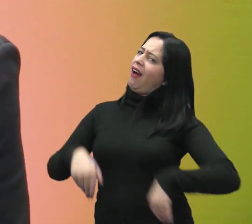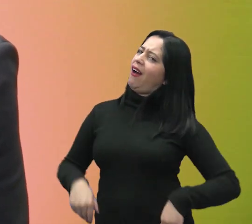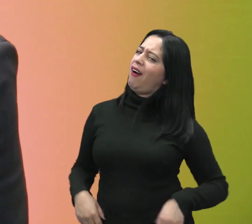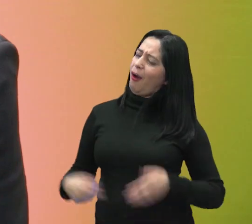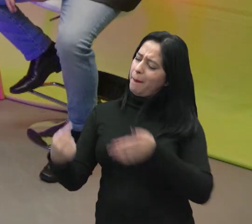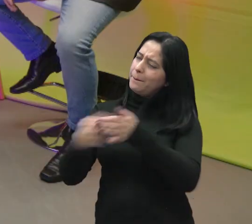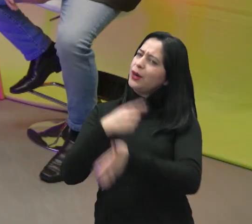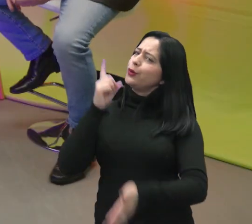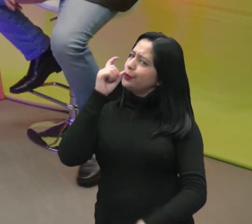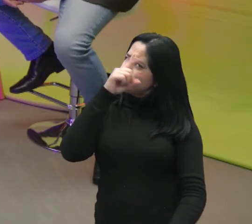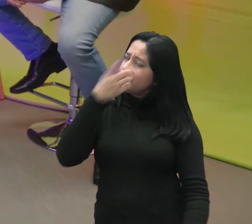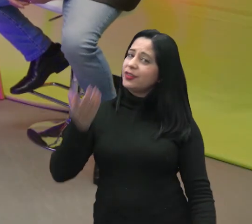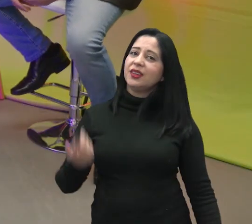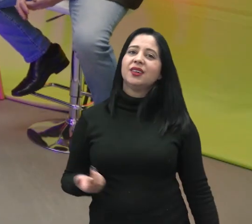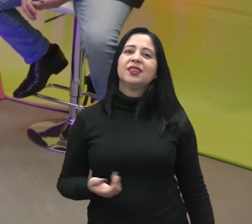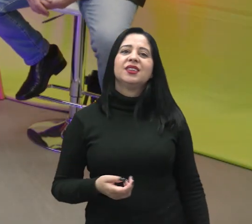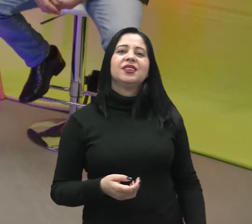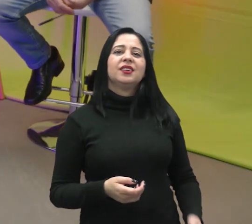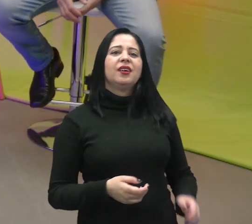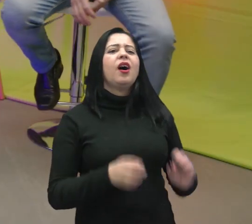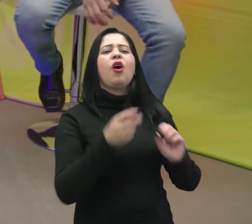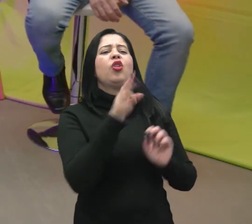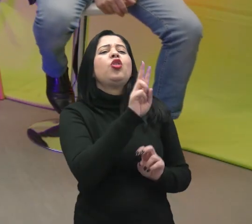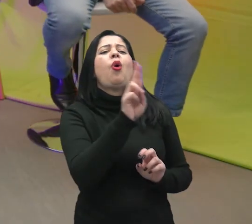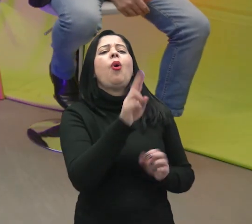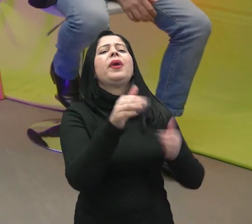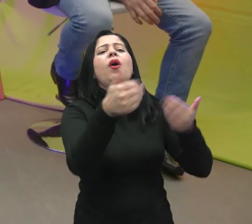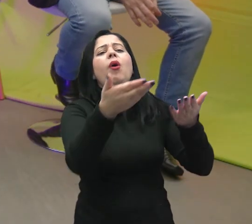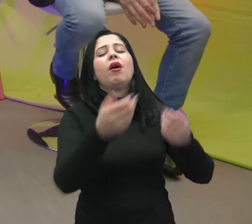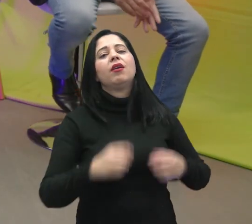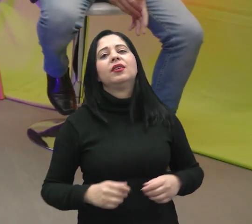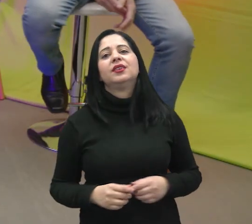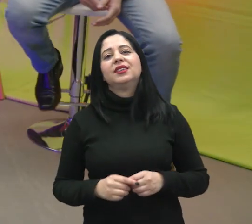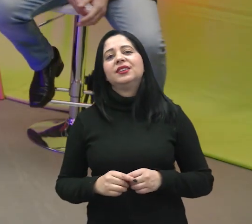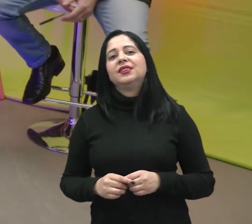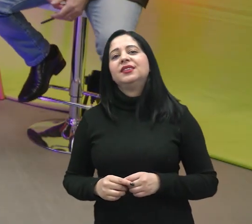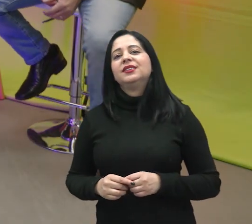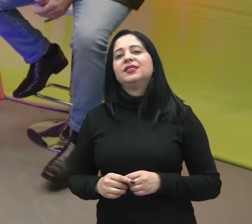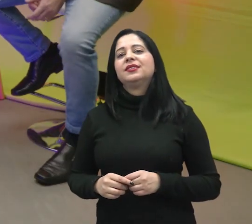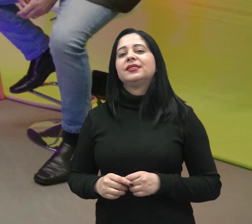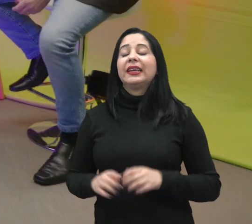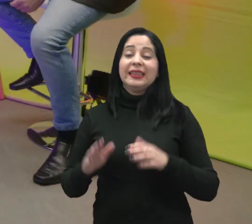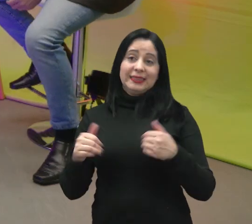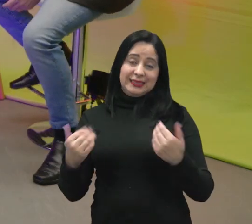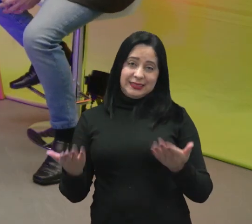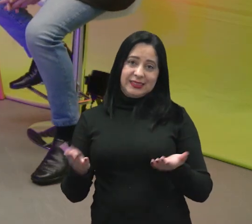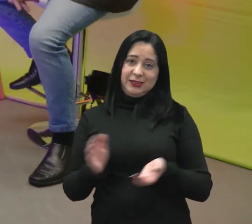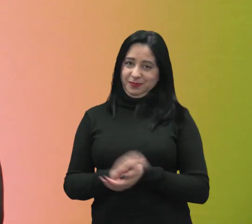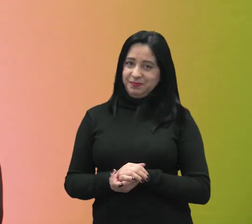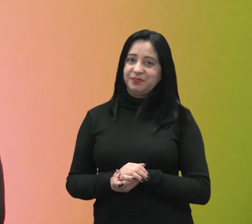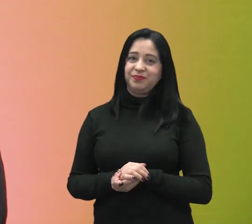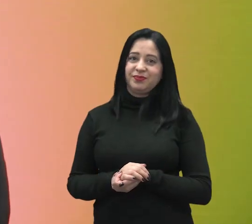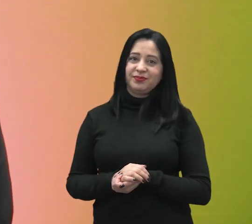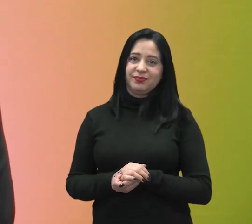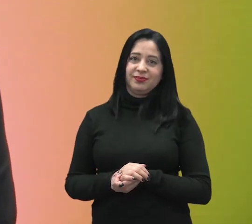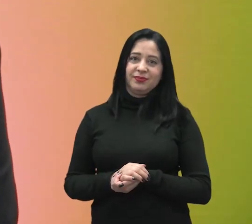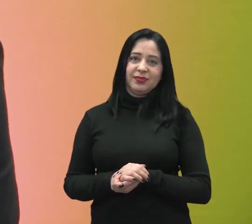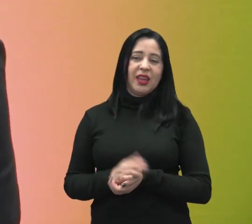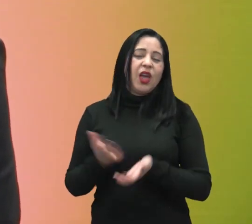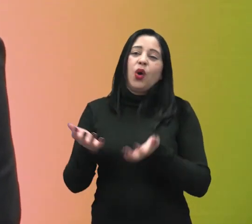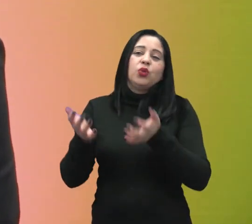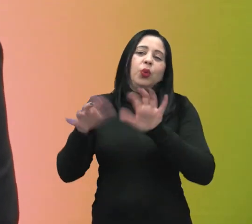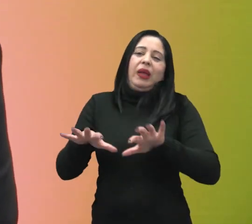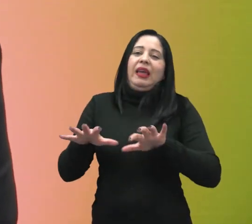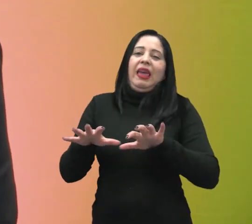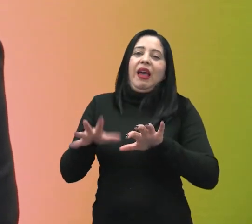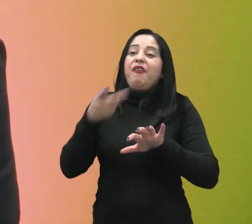capciosa, hein? Eu não sei. Não precisa se comprometer, não. Só lançar um nome. Não vai dizer. Sabe por quê, Thiago? Não quer se comprometer, Eu